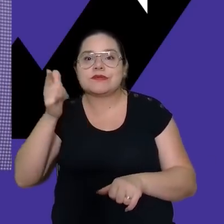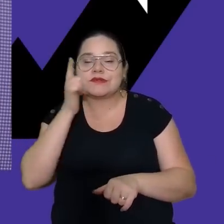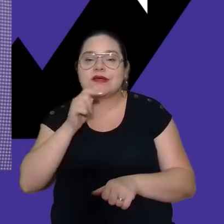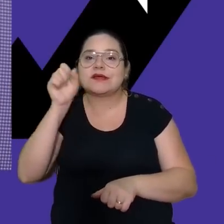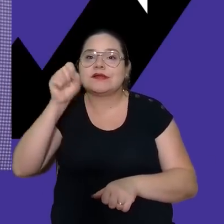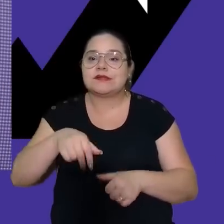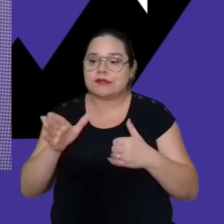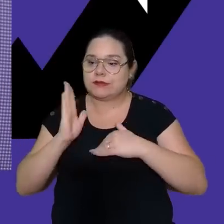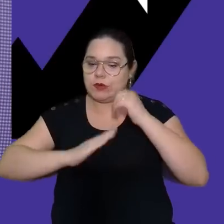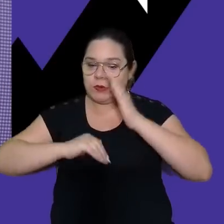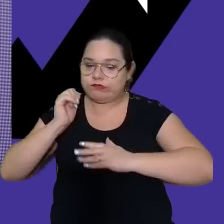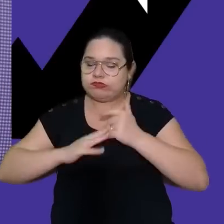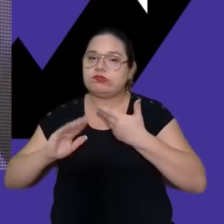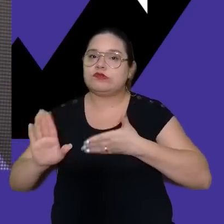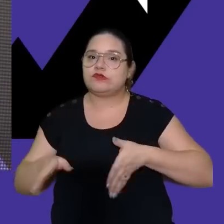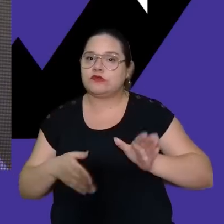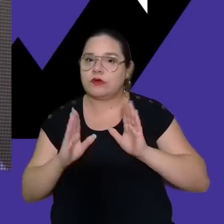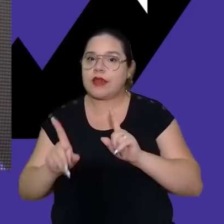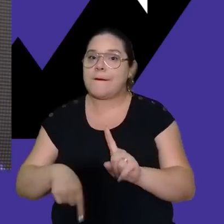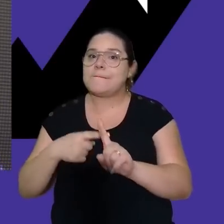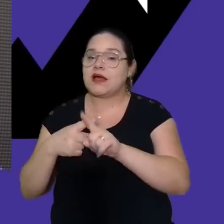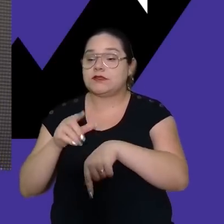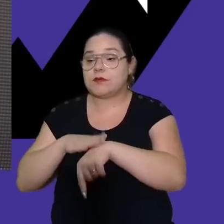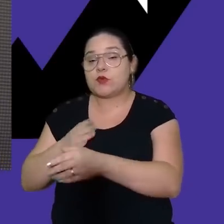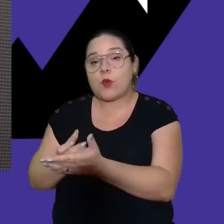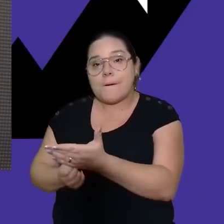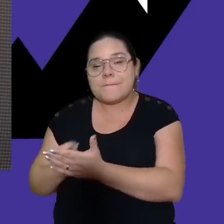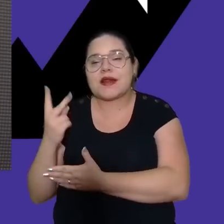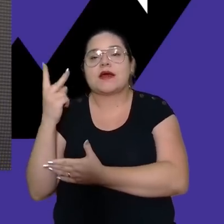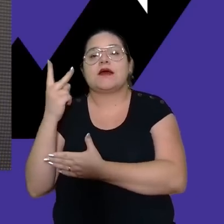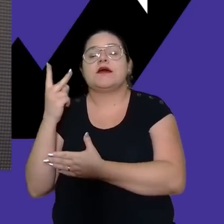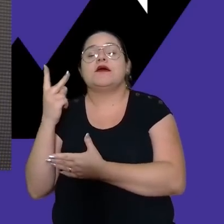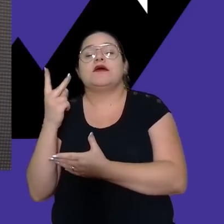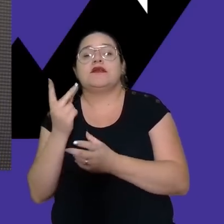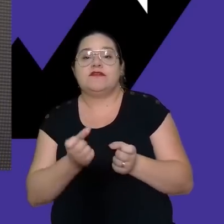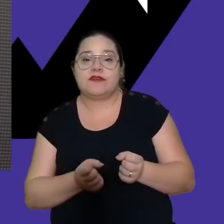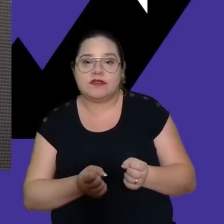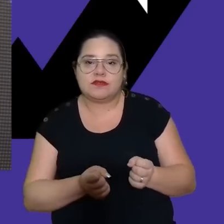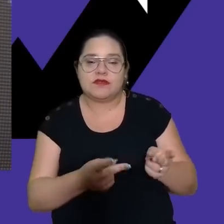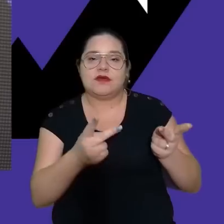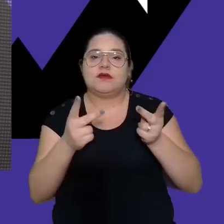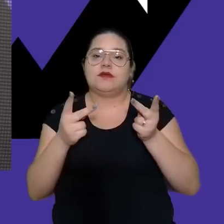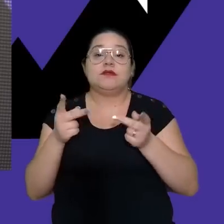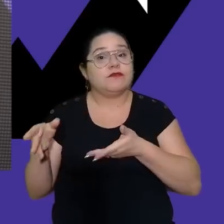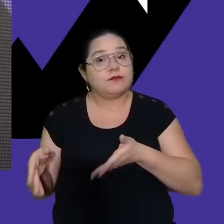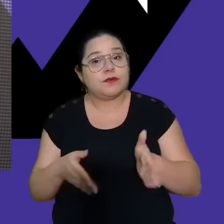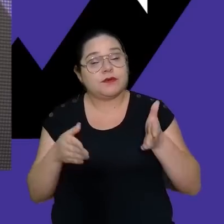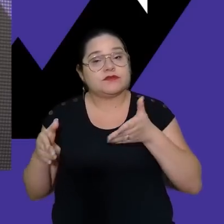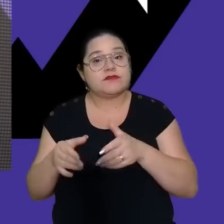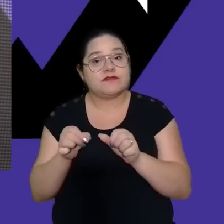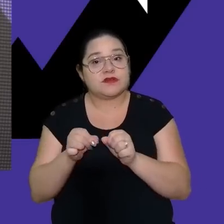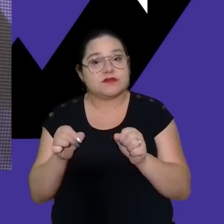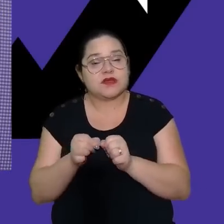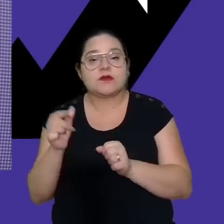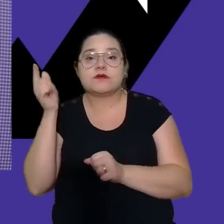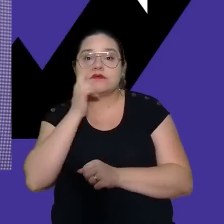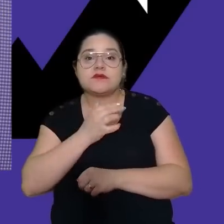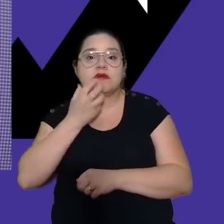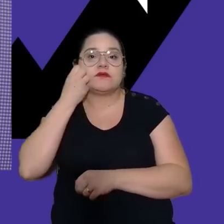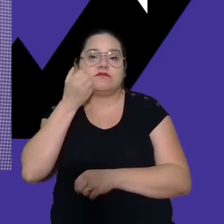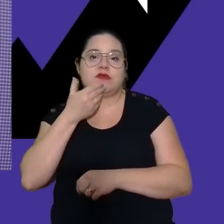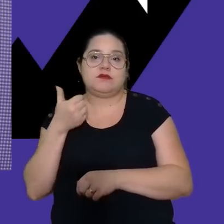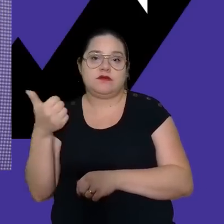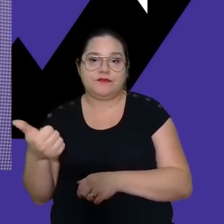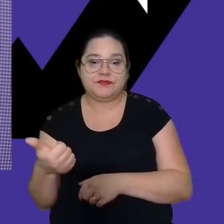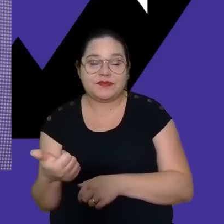profissional, tanto na hora de adquirir, de produzir, na hora de comercializar a sua produção e tirar a melhor rentabilidade disso. Então, acho que